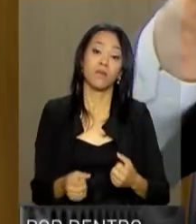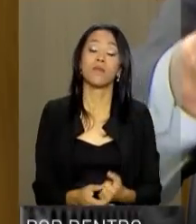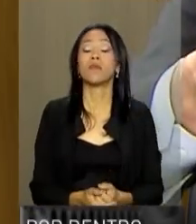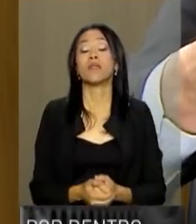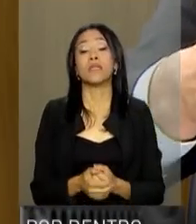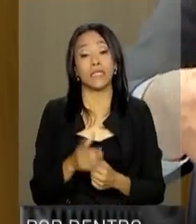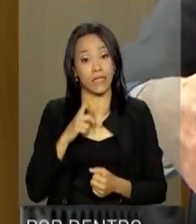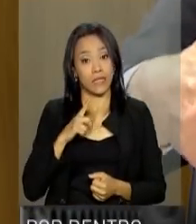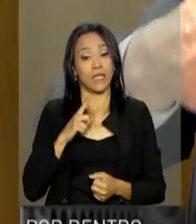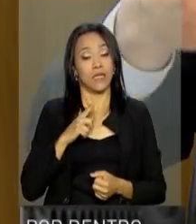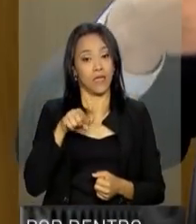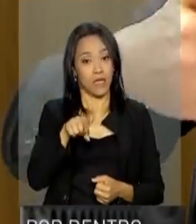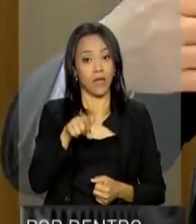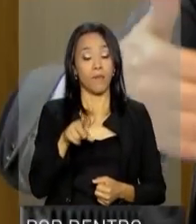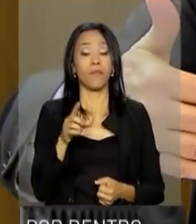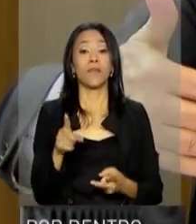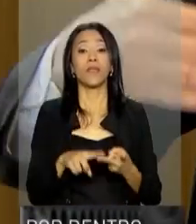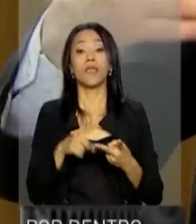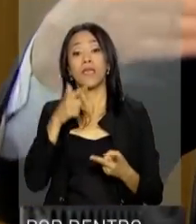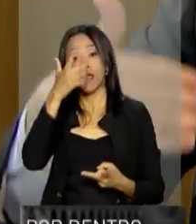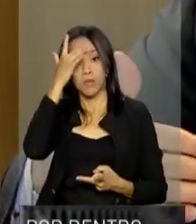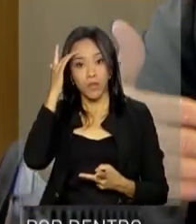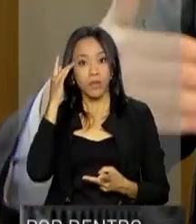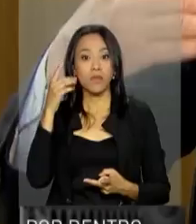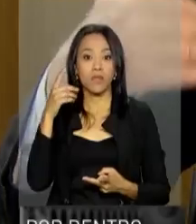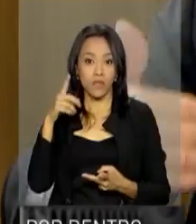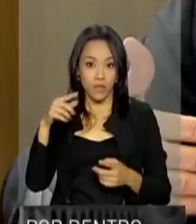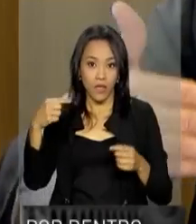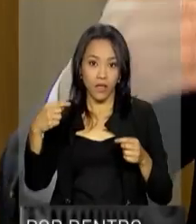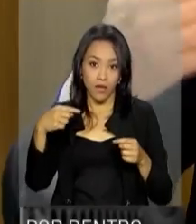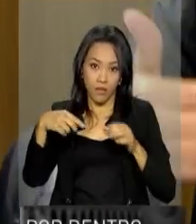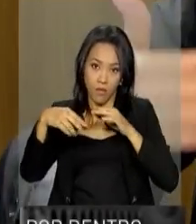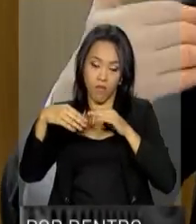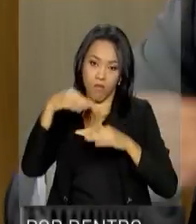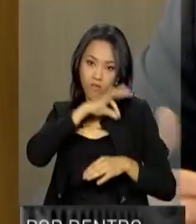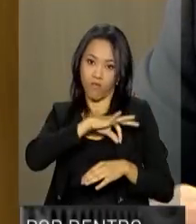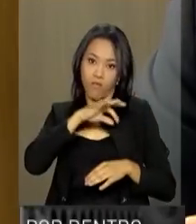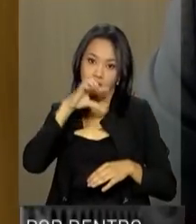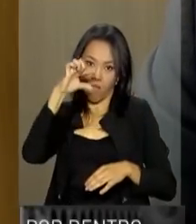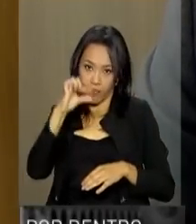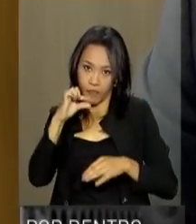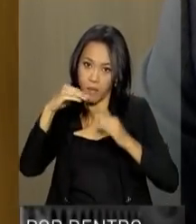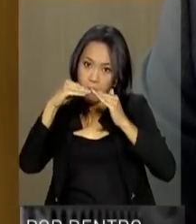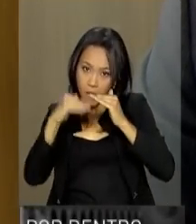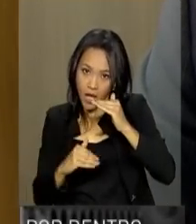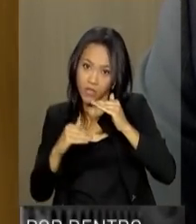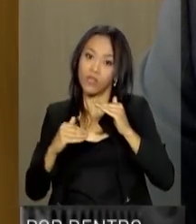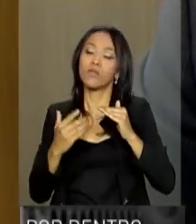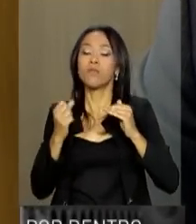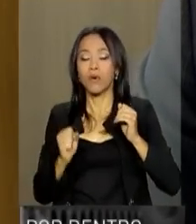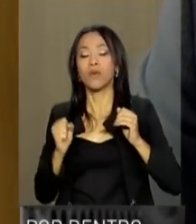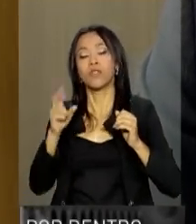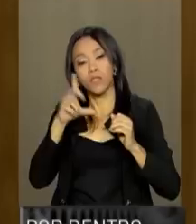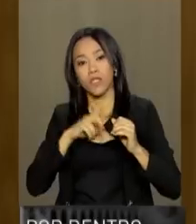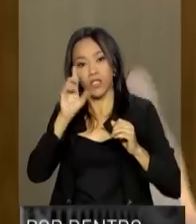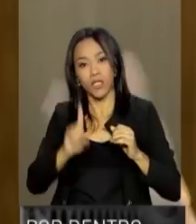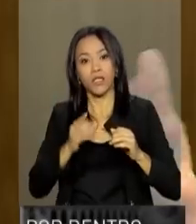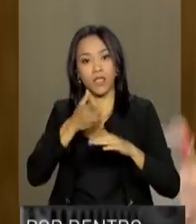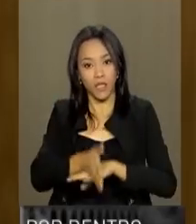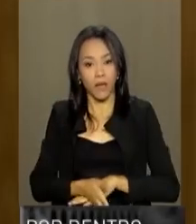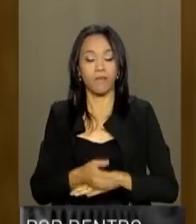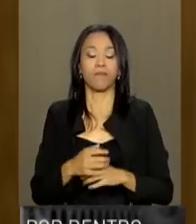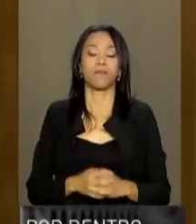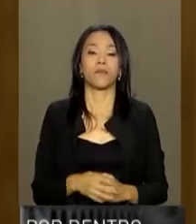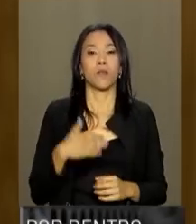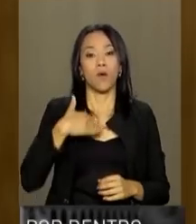então tá nesse cadastro único e aqueles que têm essa renda que eu te falei mais baixa entre têm direito a entrar no bolsa família o ministro